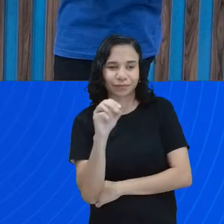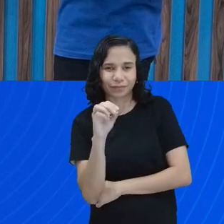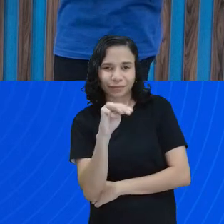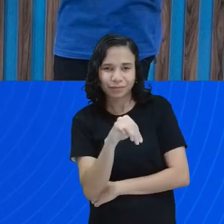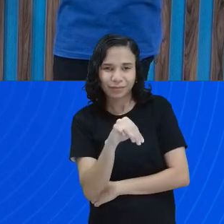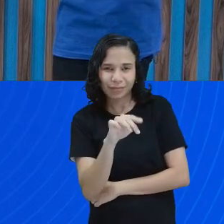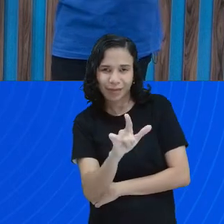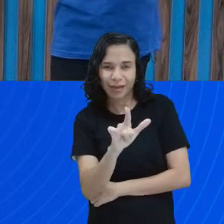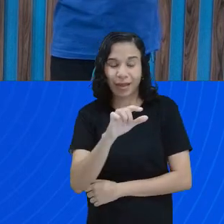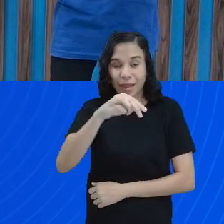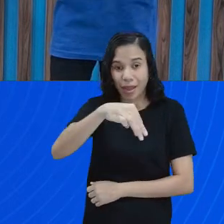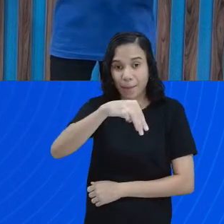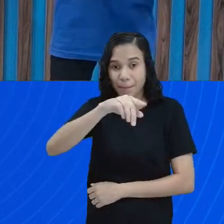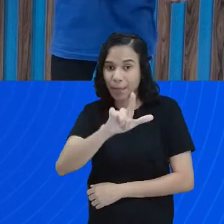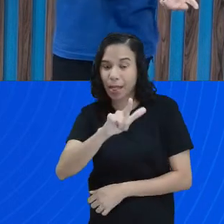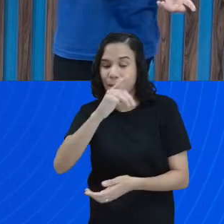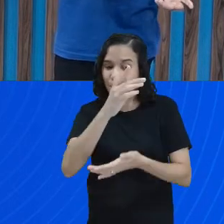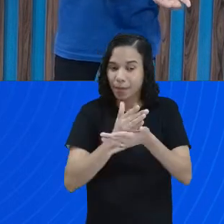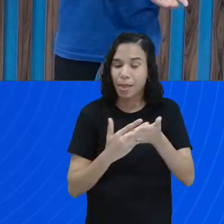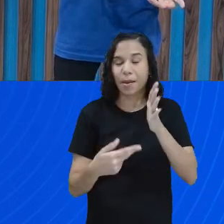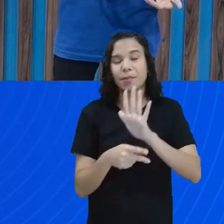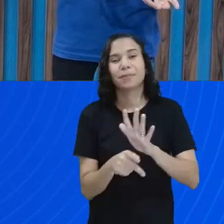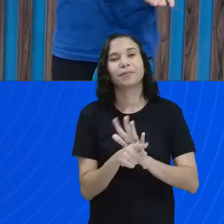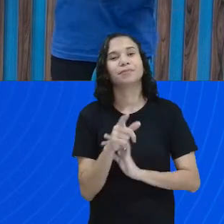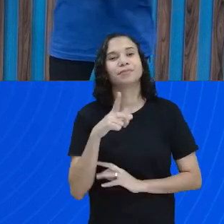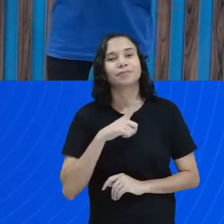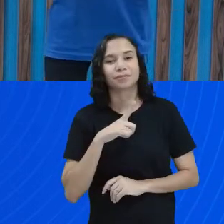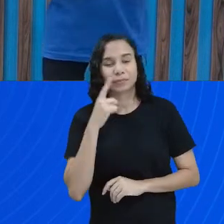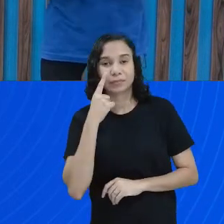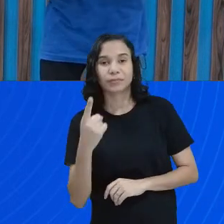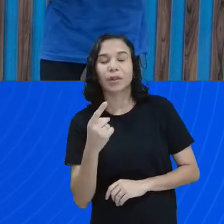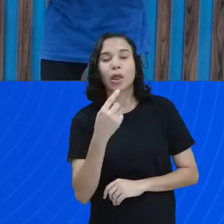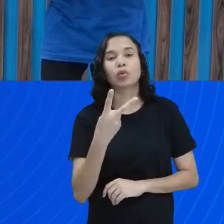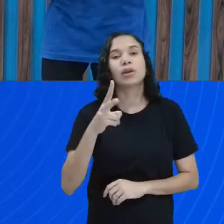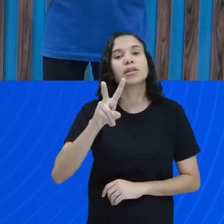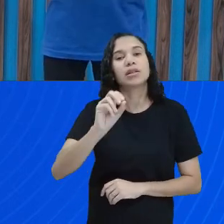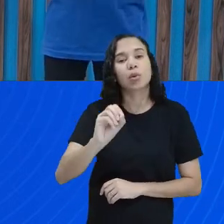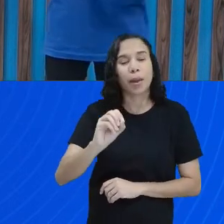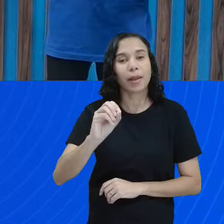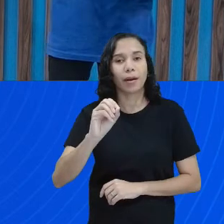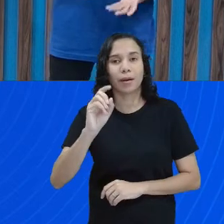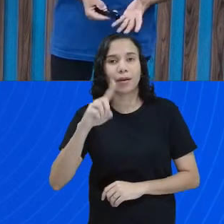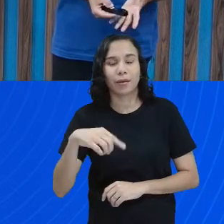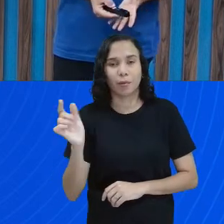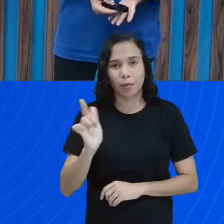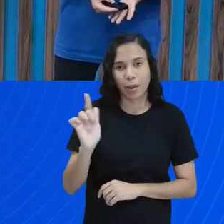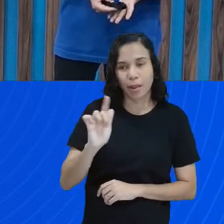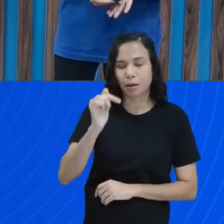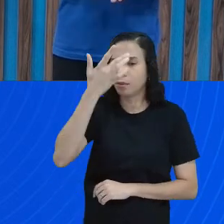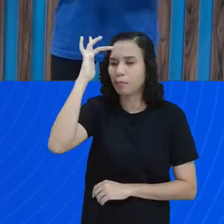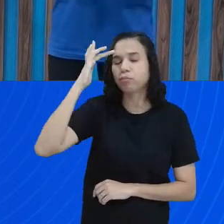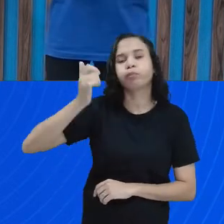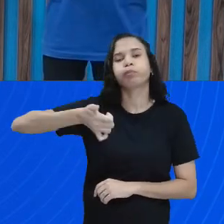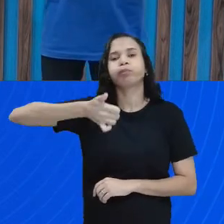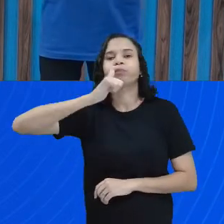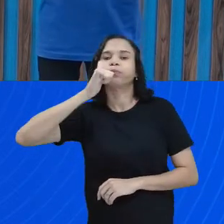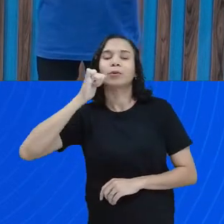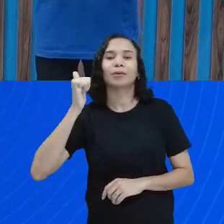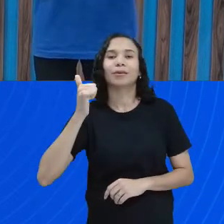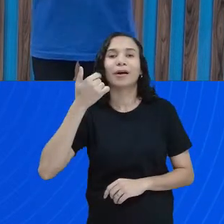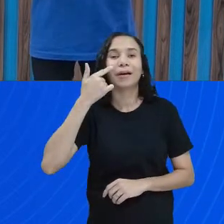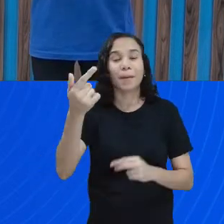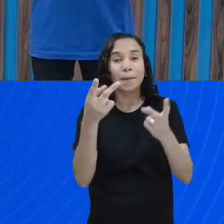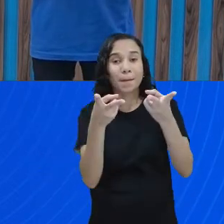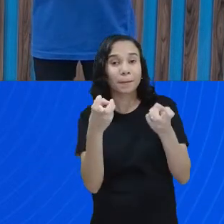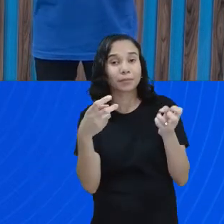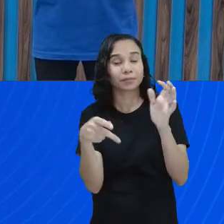ó, ml, ó, mililitros, você vai observar isso, ó, 250 ml, aquele refrigerante específico que você toma. Então, você vai perceber